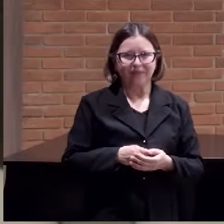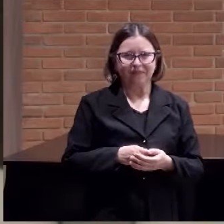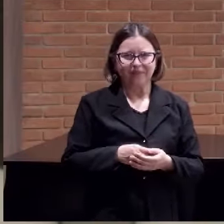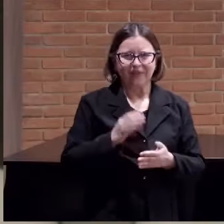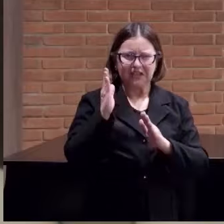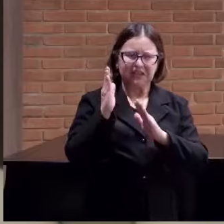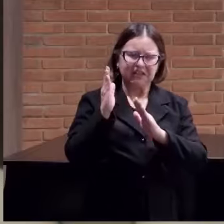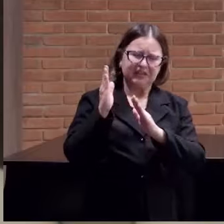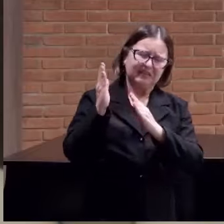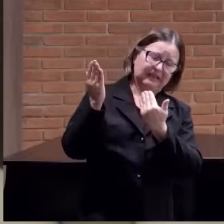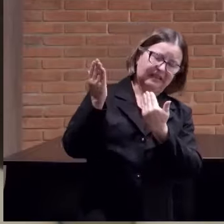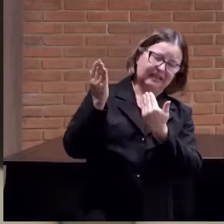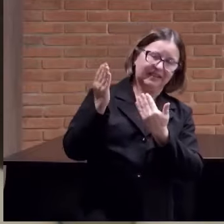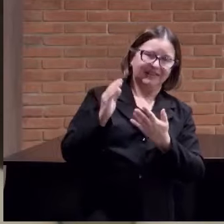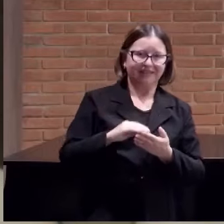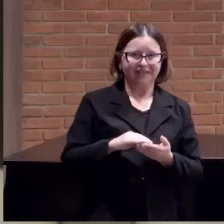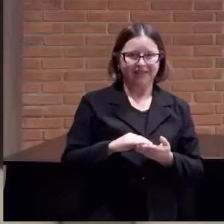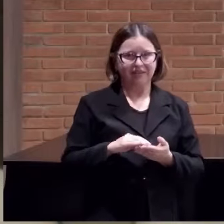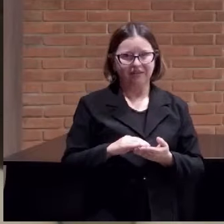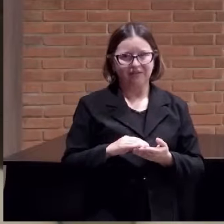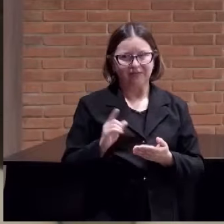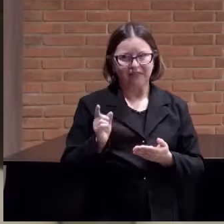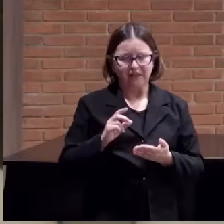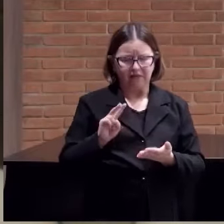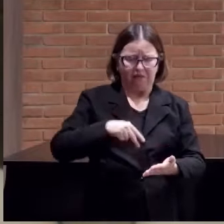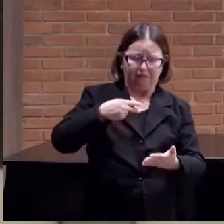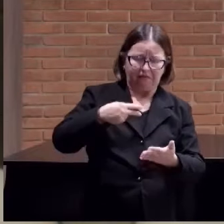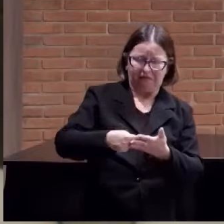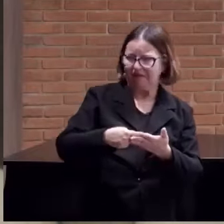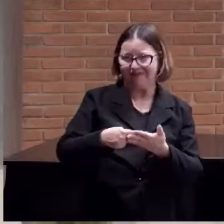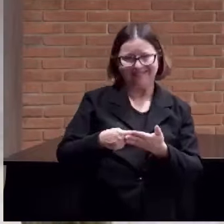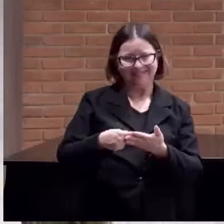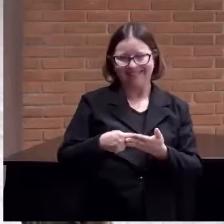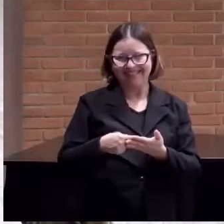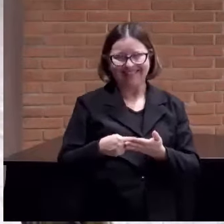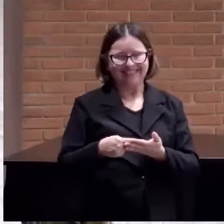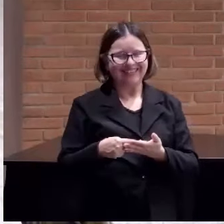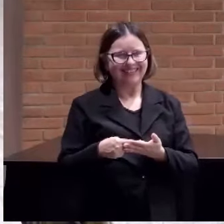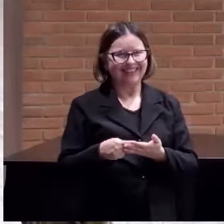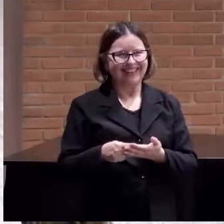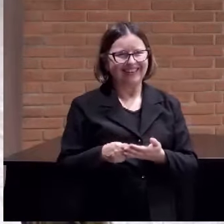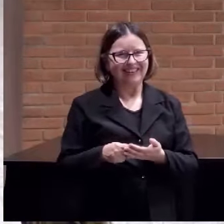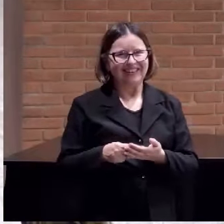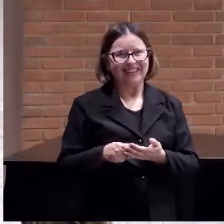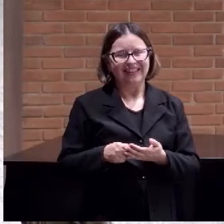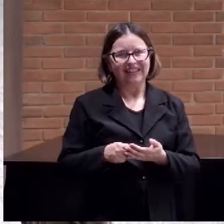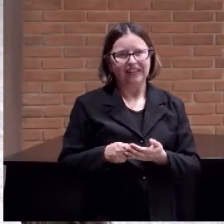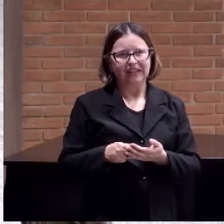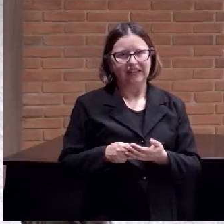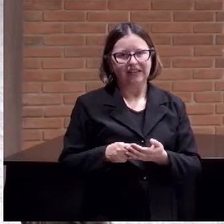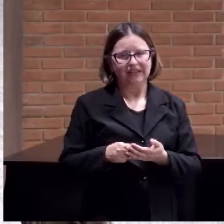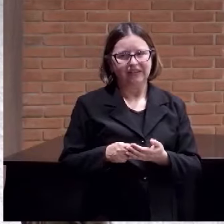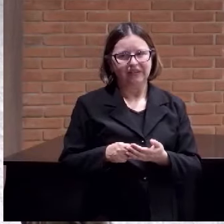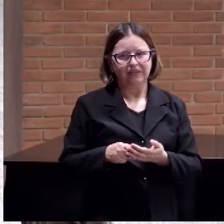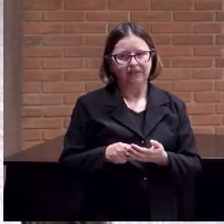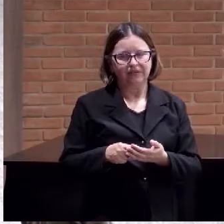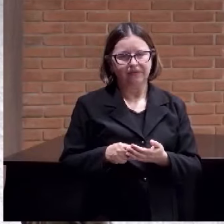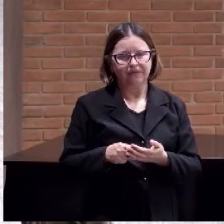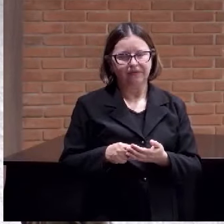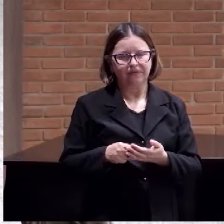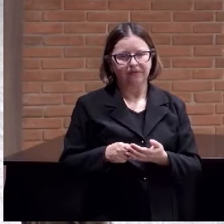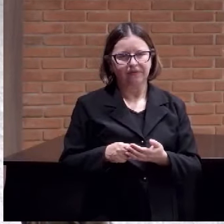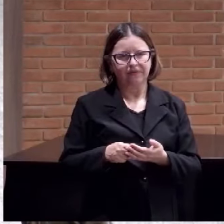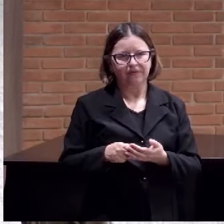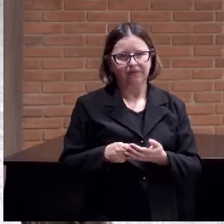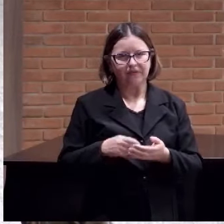escandalizo, não é tropeçar em alguma coisa que você tropica e cai. É gerar